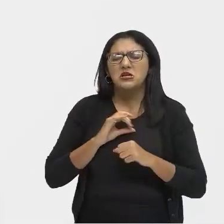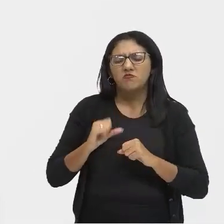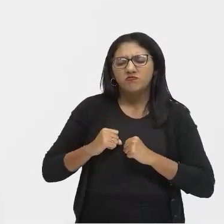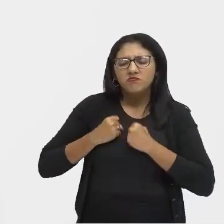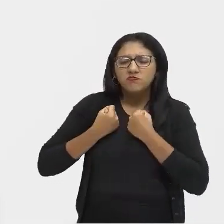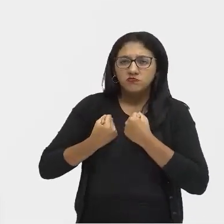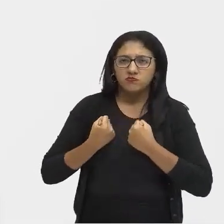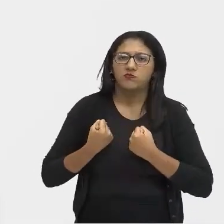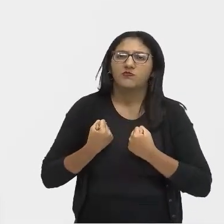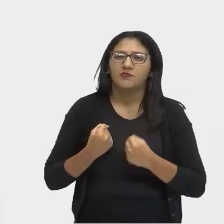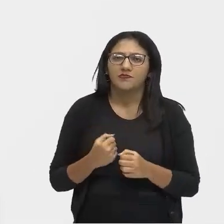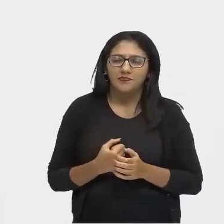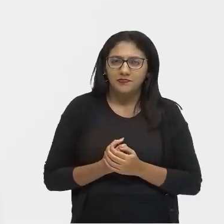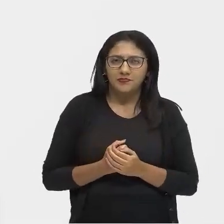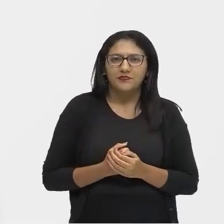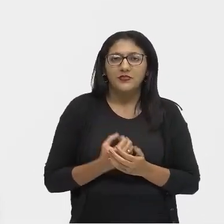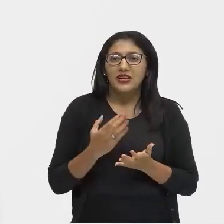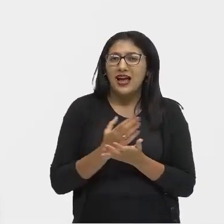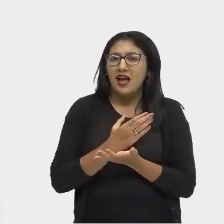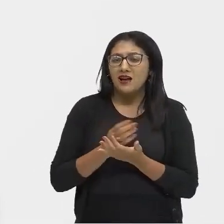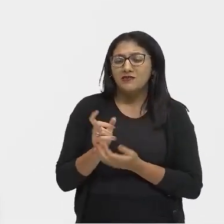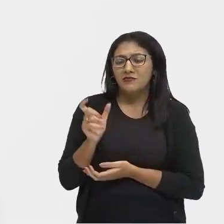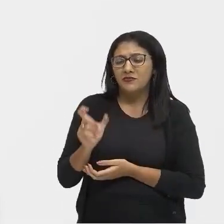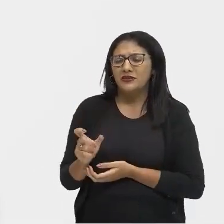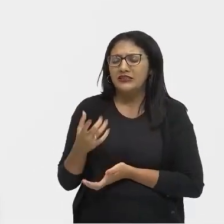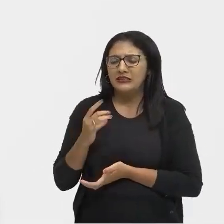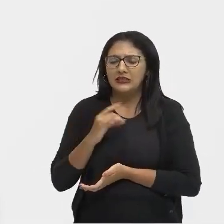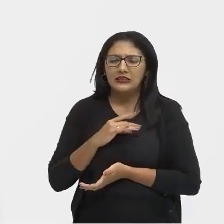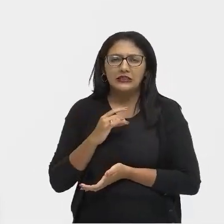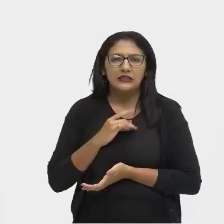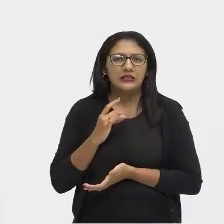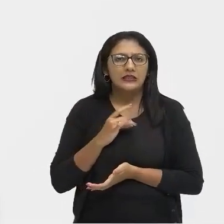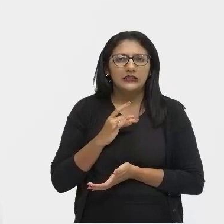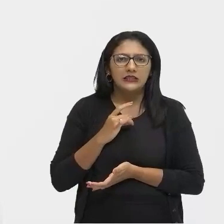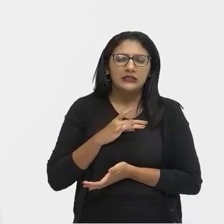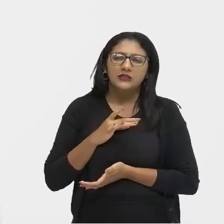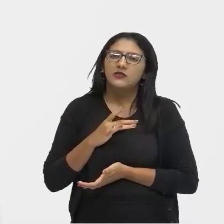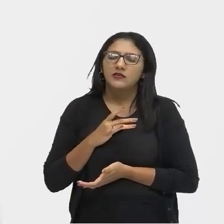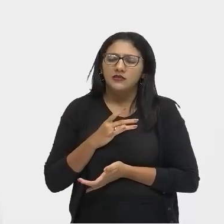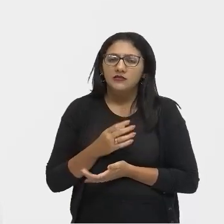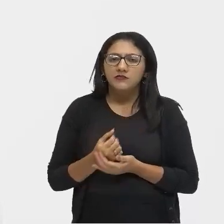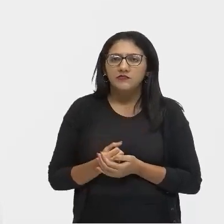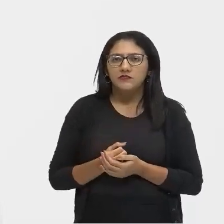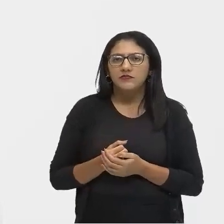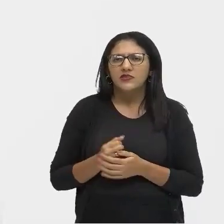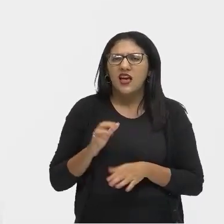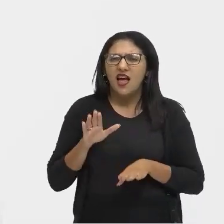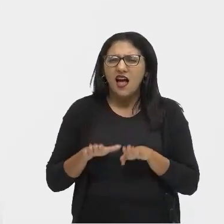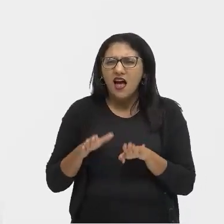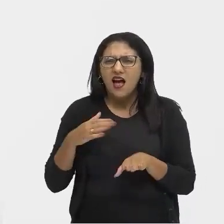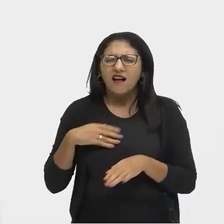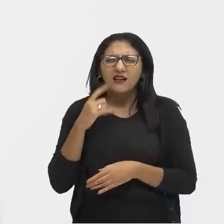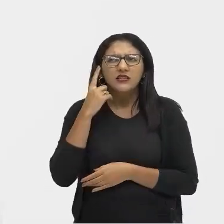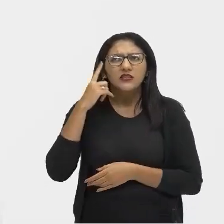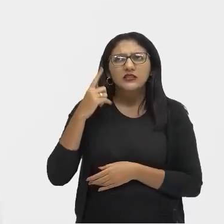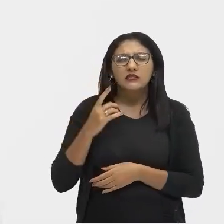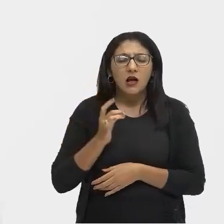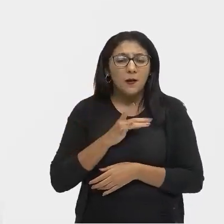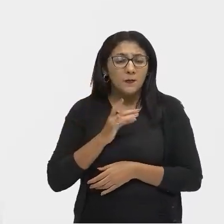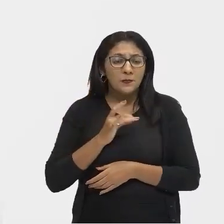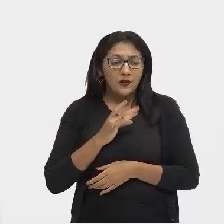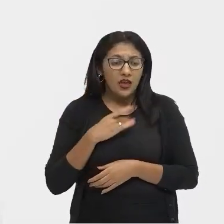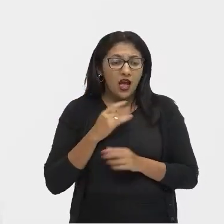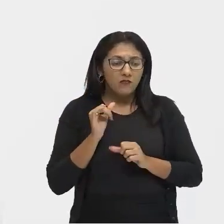mesmo. Às vezes as pessoas têm medo de se arriscar. Eu falando sobre medo de se arriscar, eu tenho muito medo